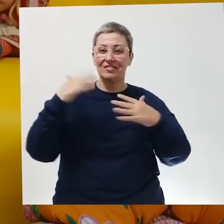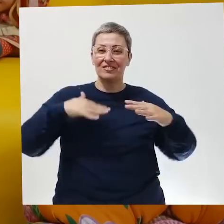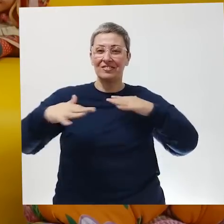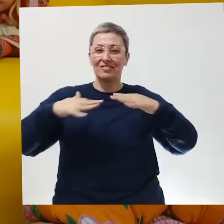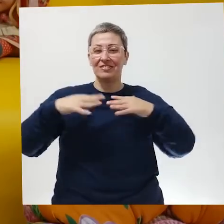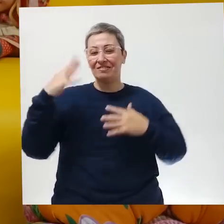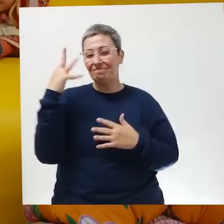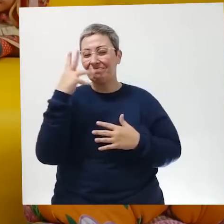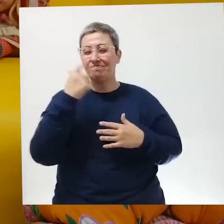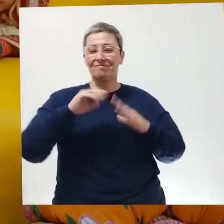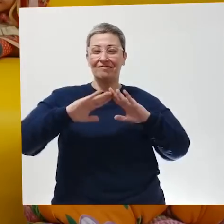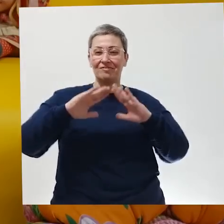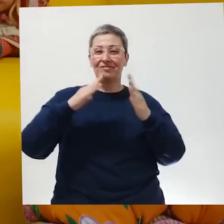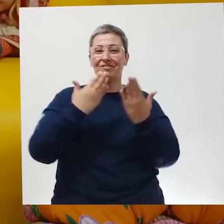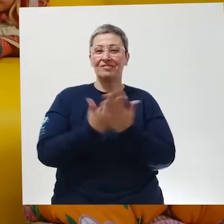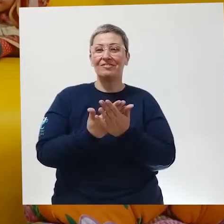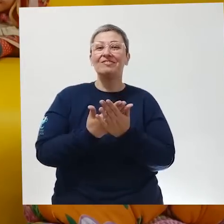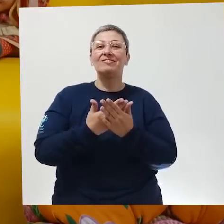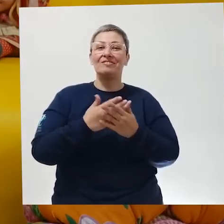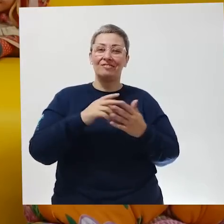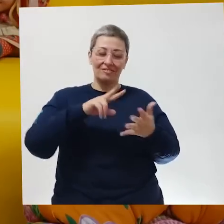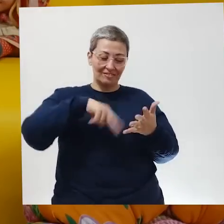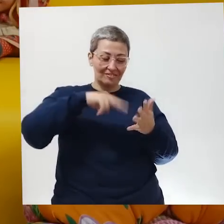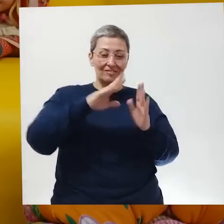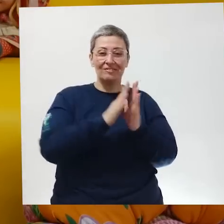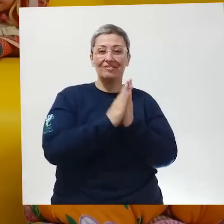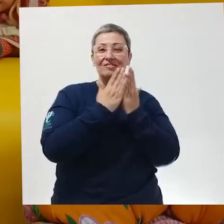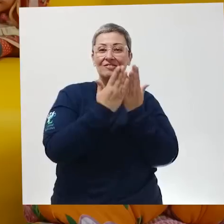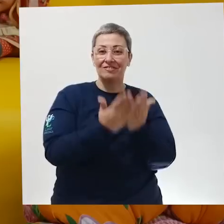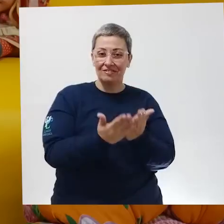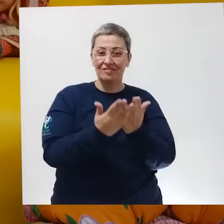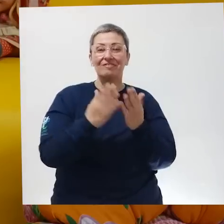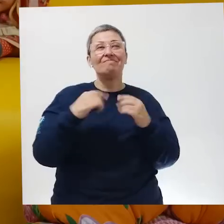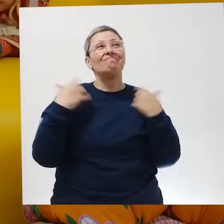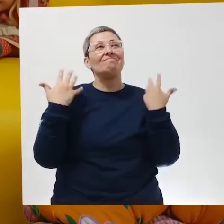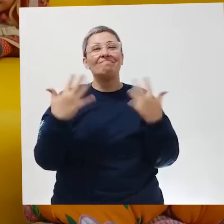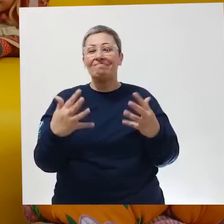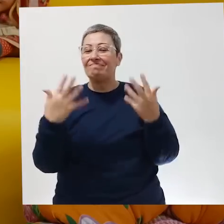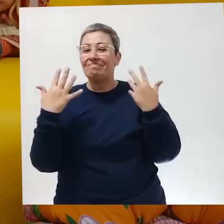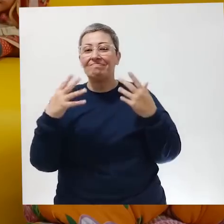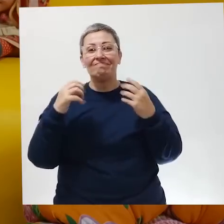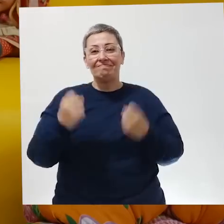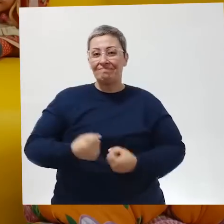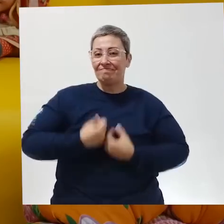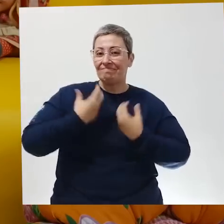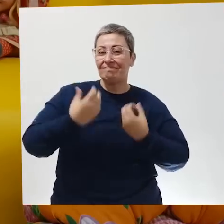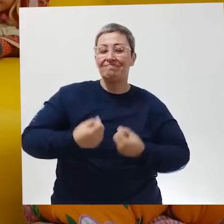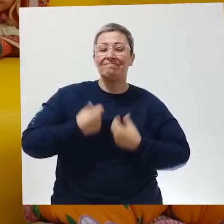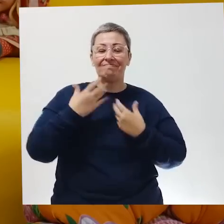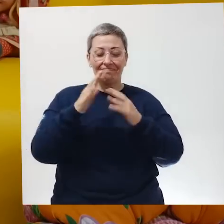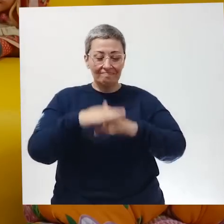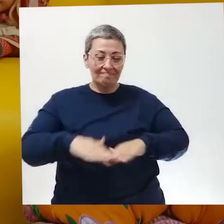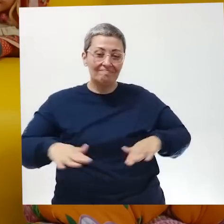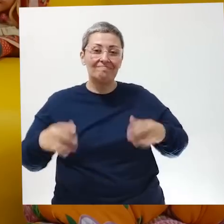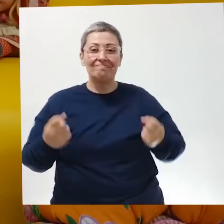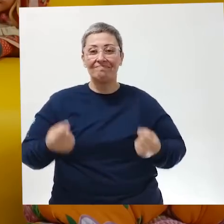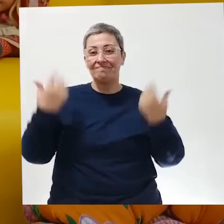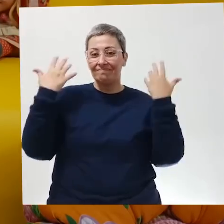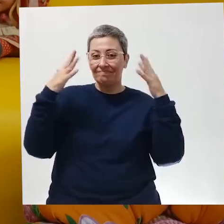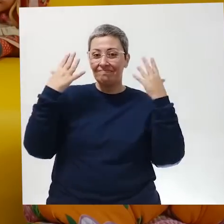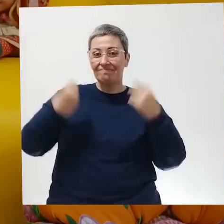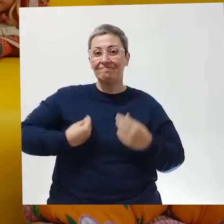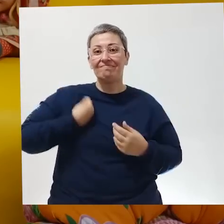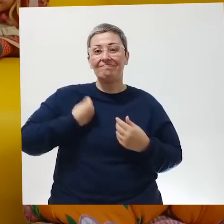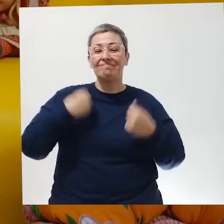movimento bonito por uma escola literária. Viva a poesia, viva a criança, viva a